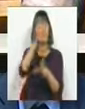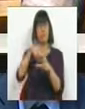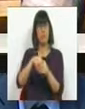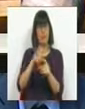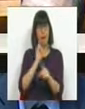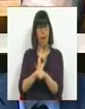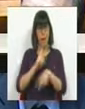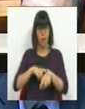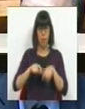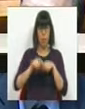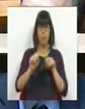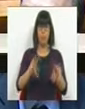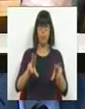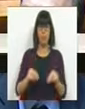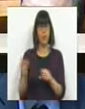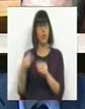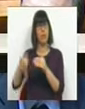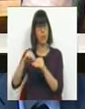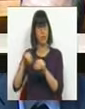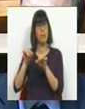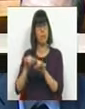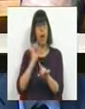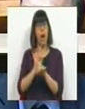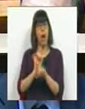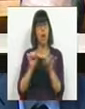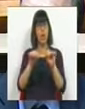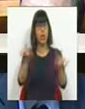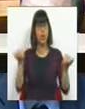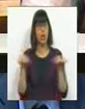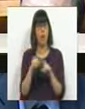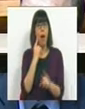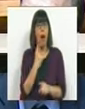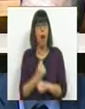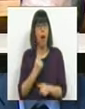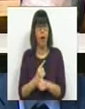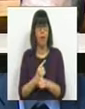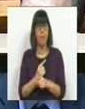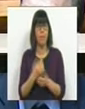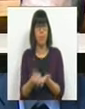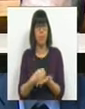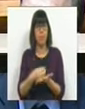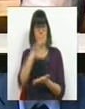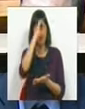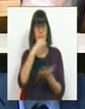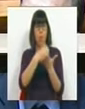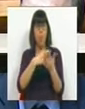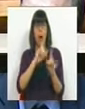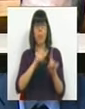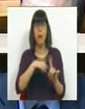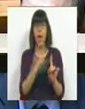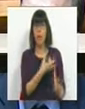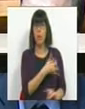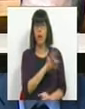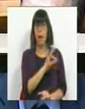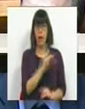abranger, neste período de regularização extraordinária, aquelas instalações que, estando devolutas desde 2014,